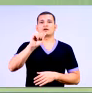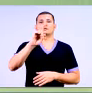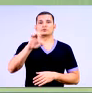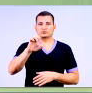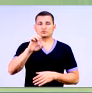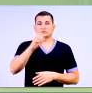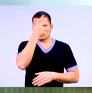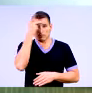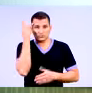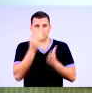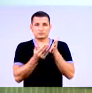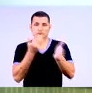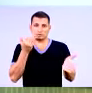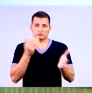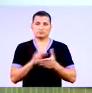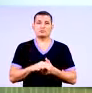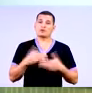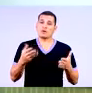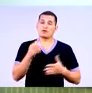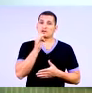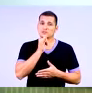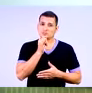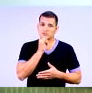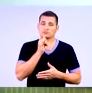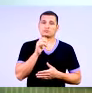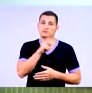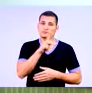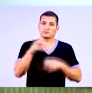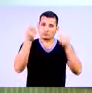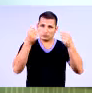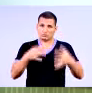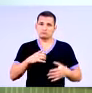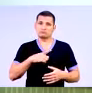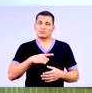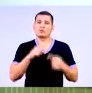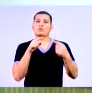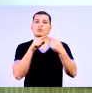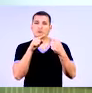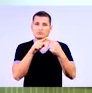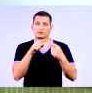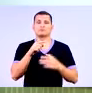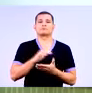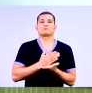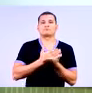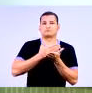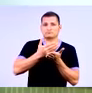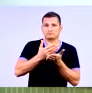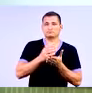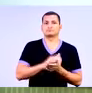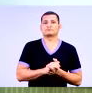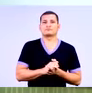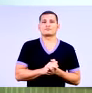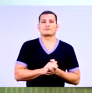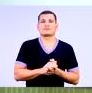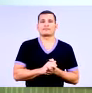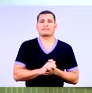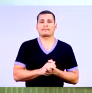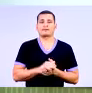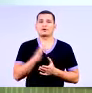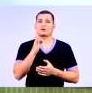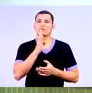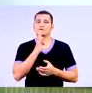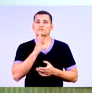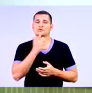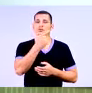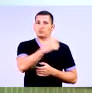vejam que os exemplos que o professor deu, né, encaixaram muito bem com este princípio. O princípio de reconhecer o outro a